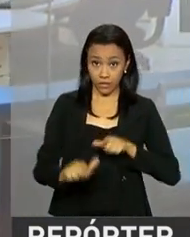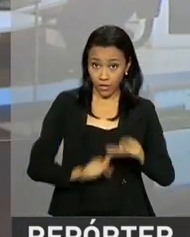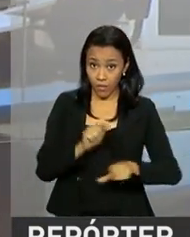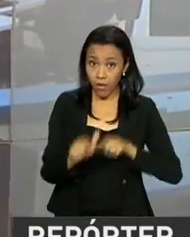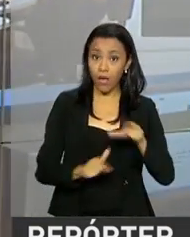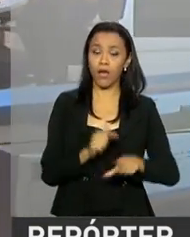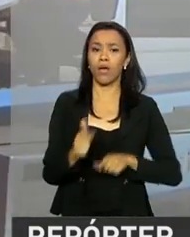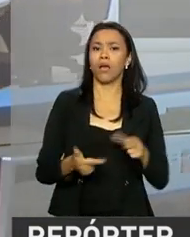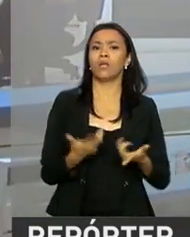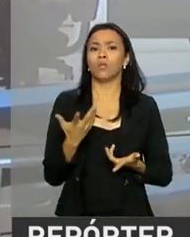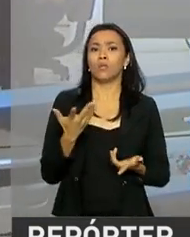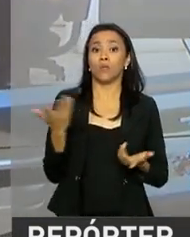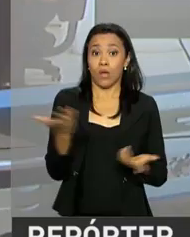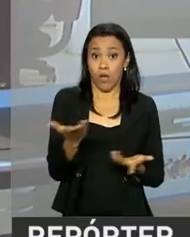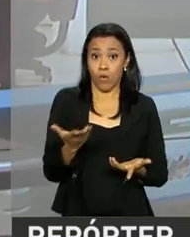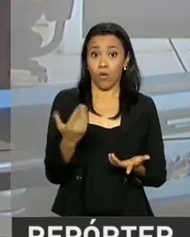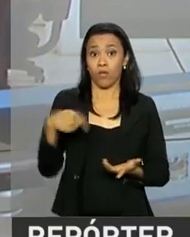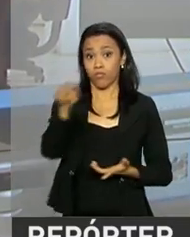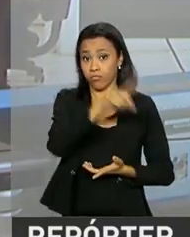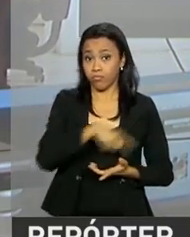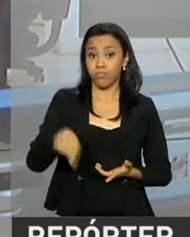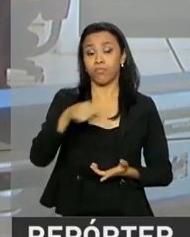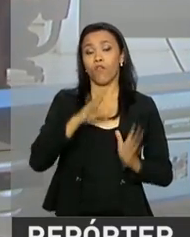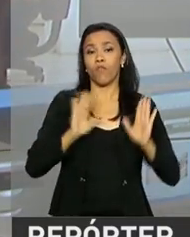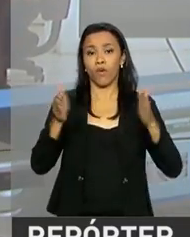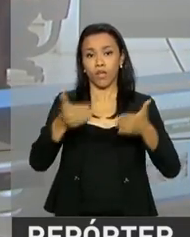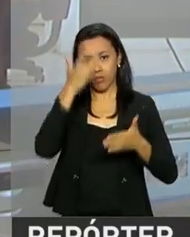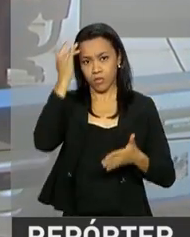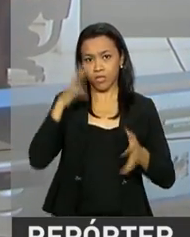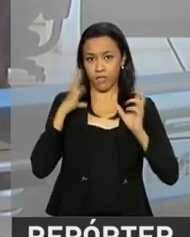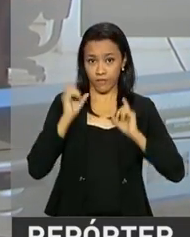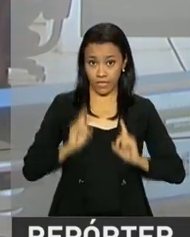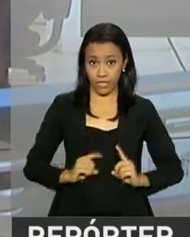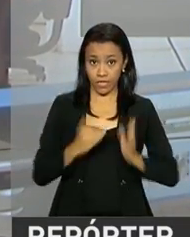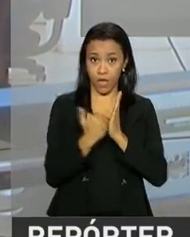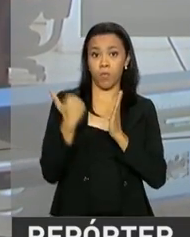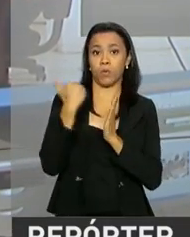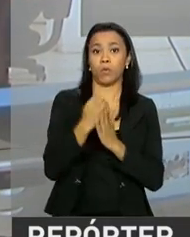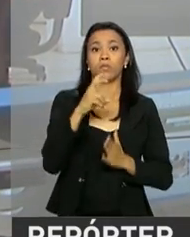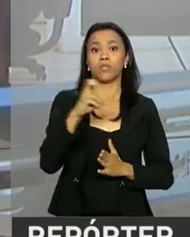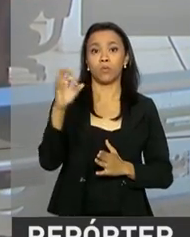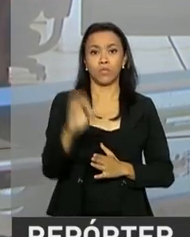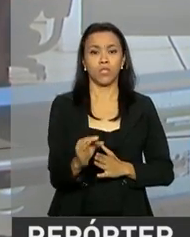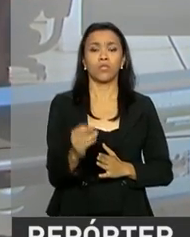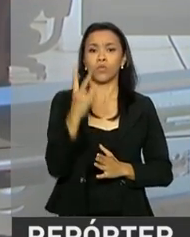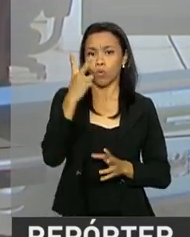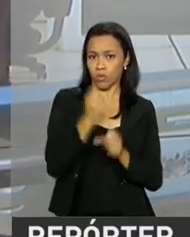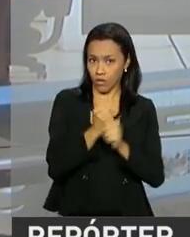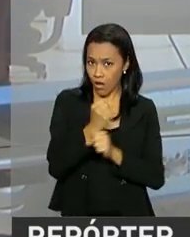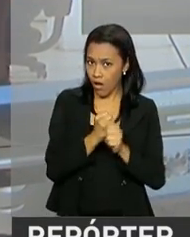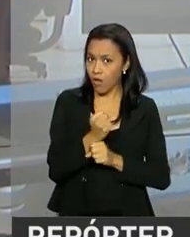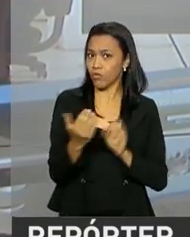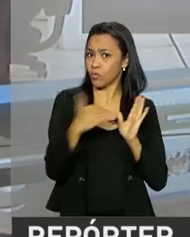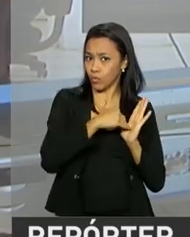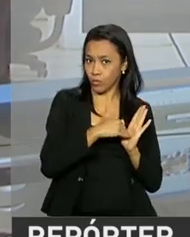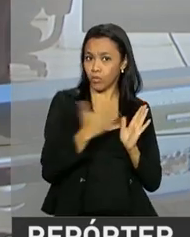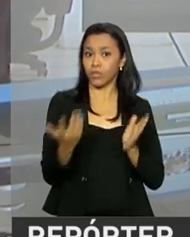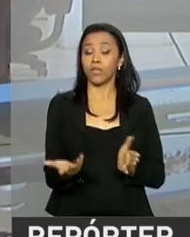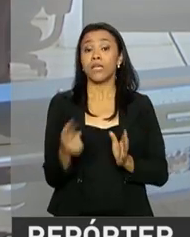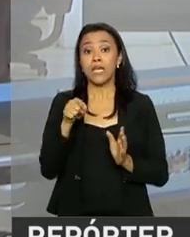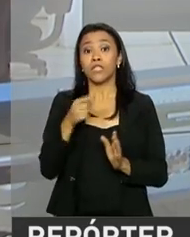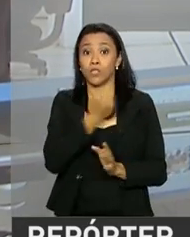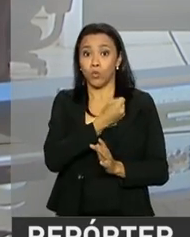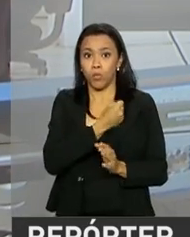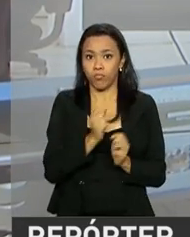Os empregos formais destinados às pessoas com deficiência aumentaram mais de 5% nos últimos 2 anos. E para garantir que este